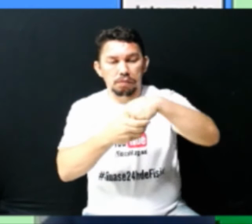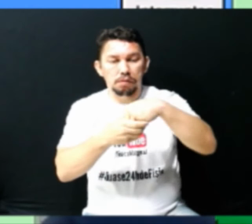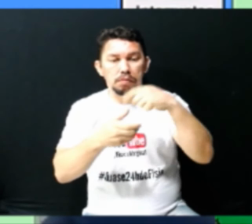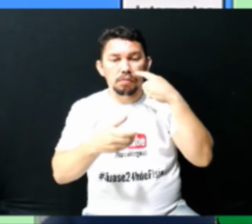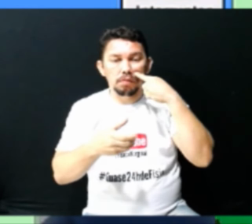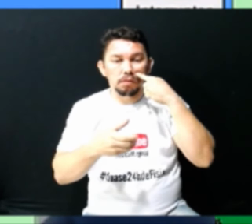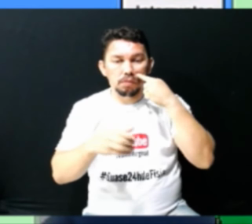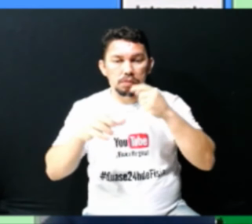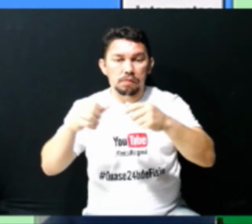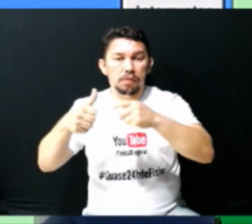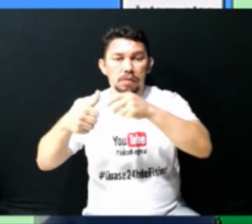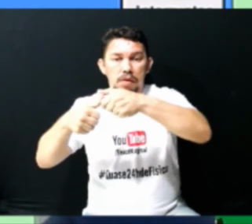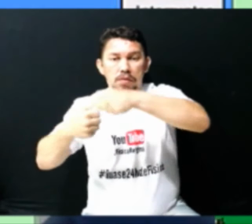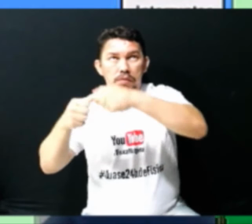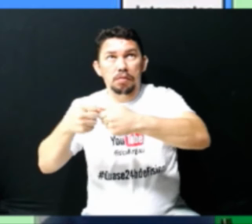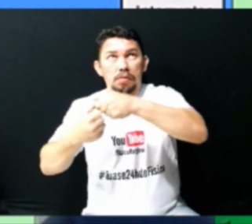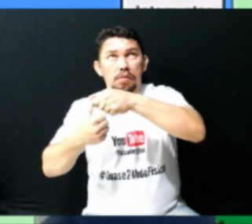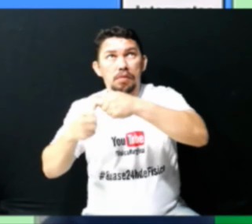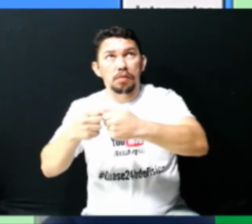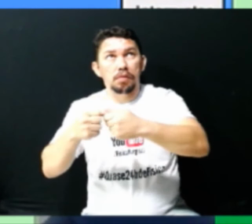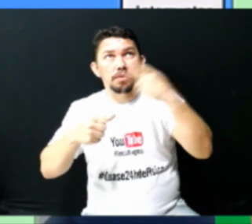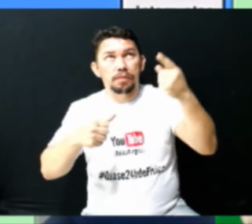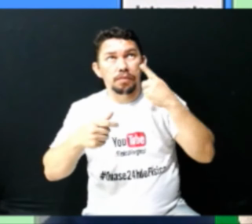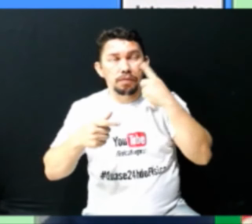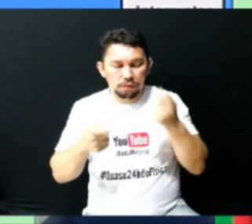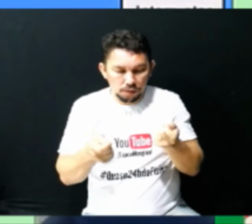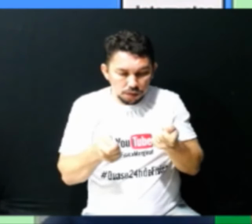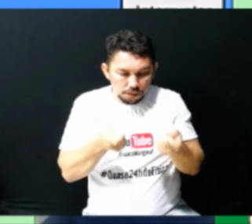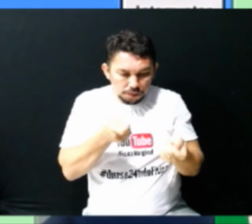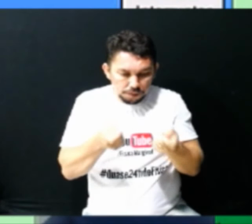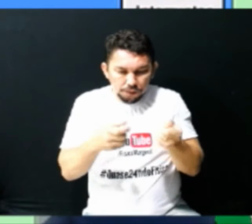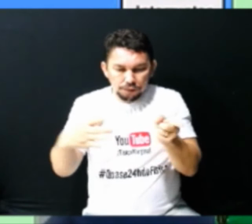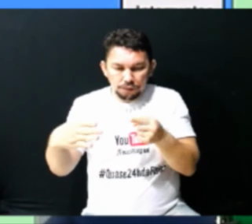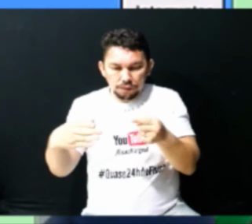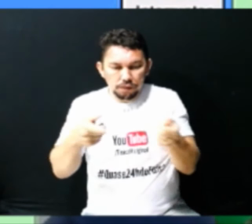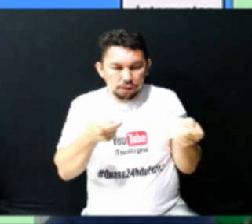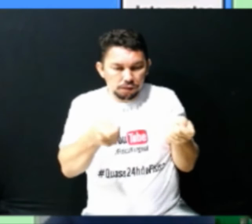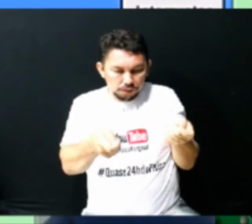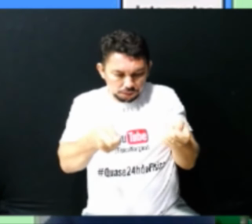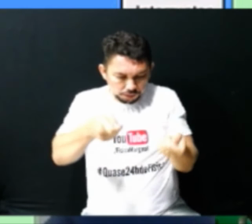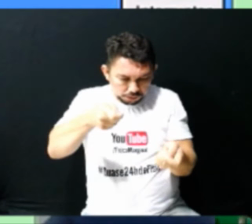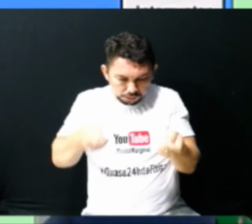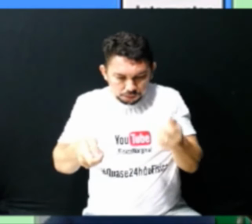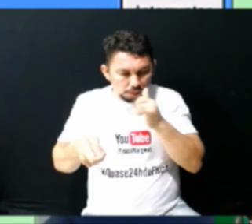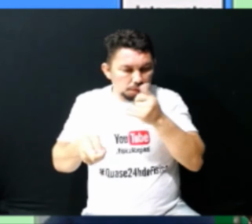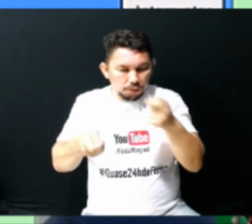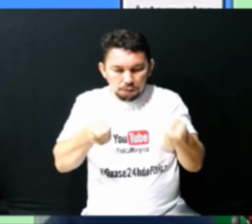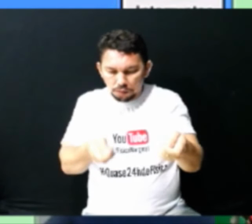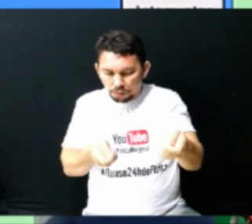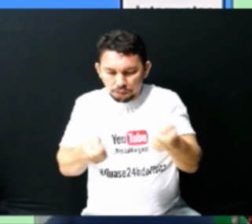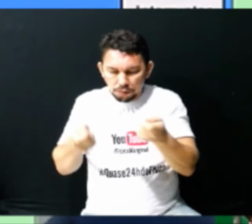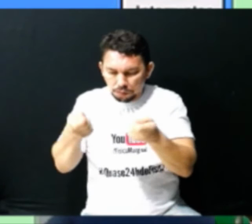Este medidor, primeiro que eu vou utilizar é o voltímetro. Então temos aqui o voltímetro. Com esse voltímetro eu posso medir inicialmente qual é